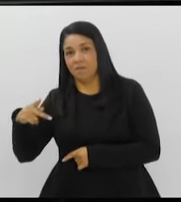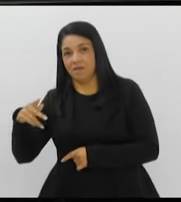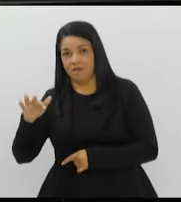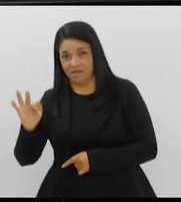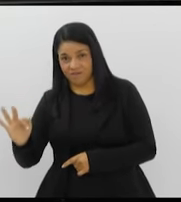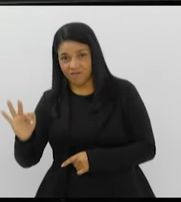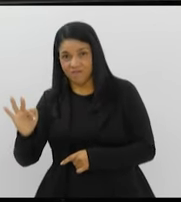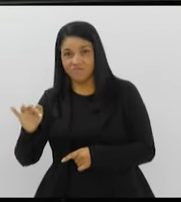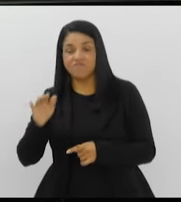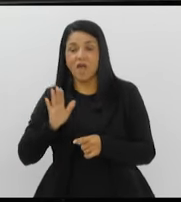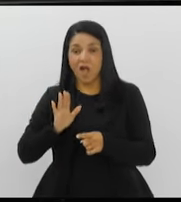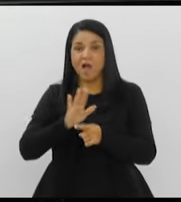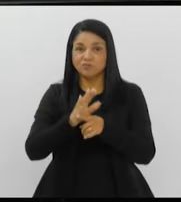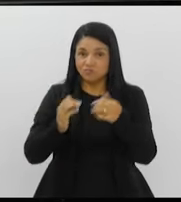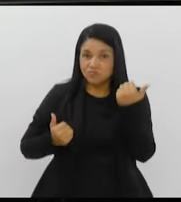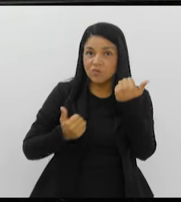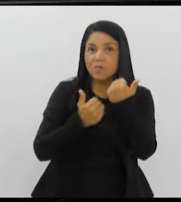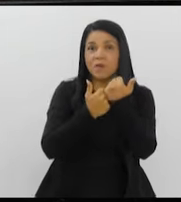gatilho.